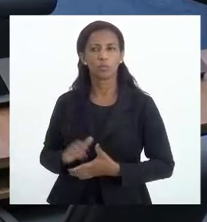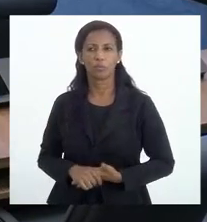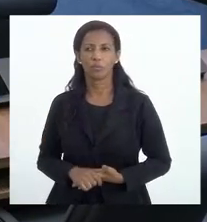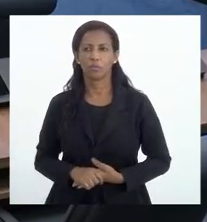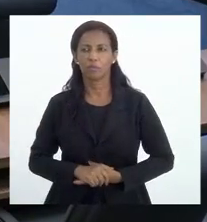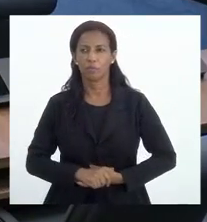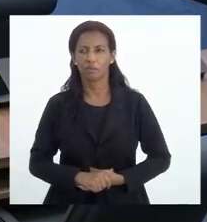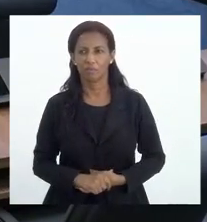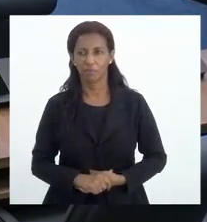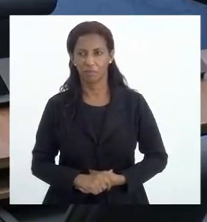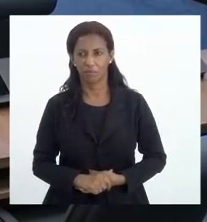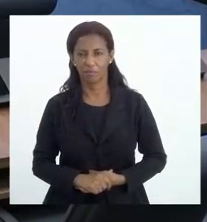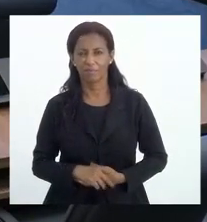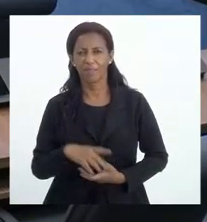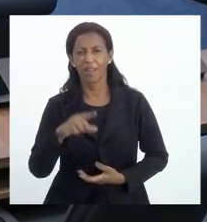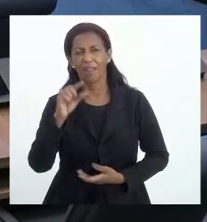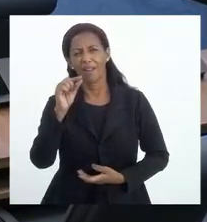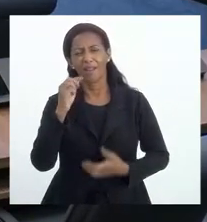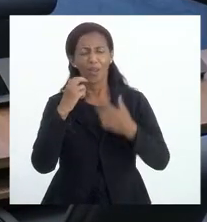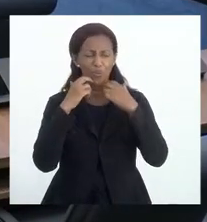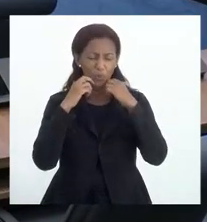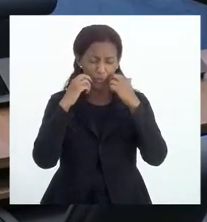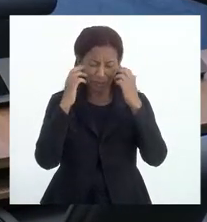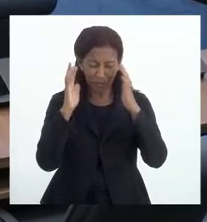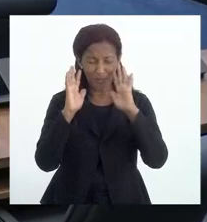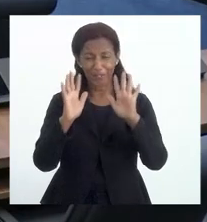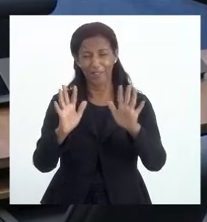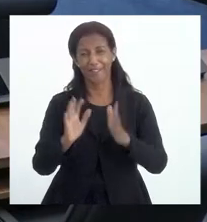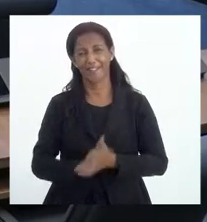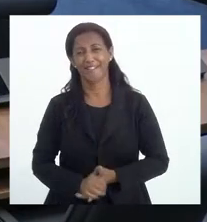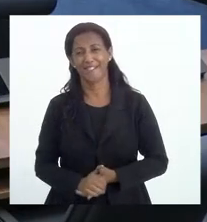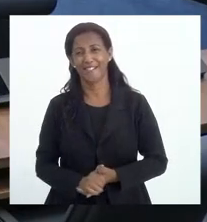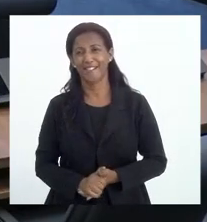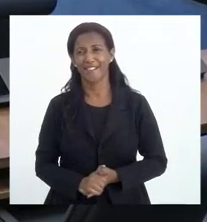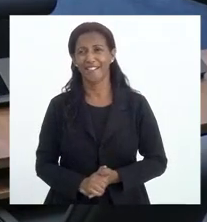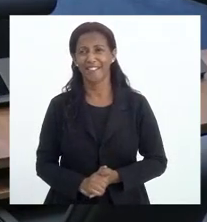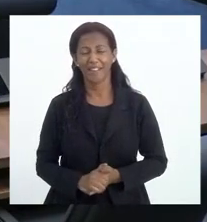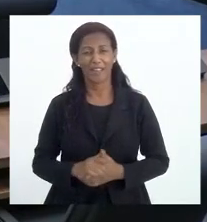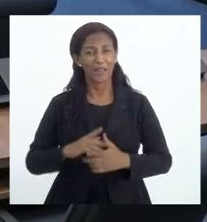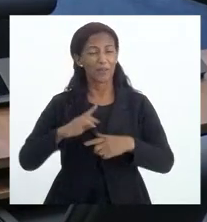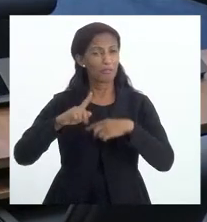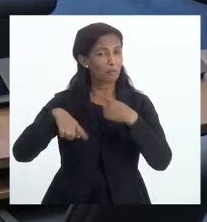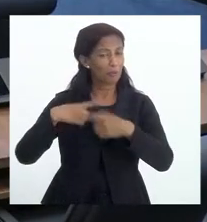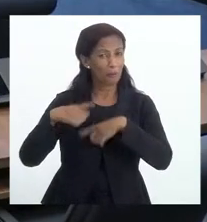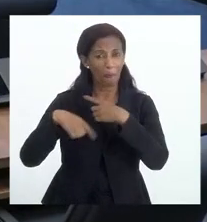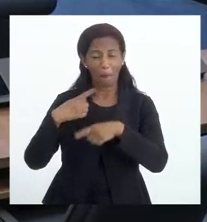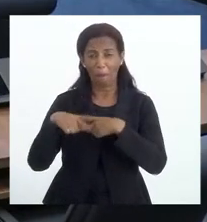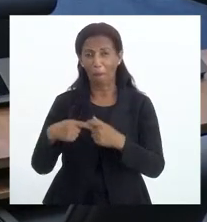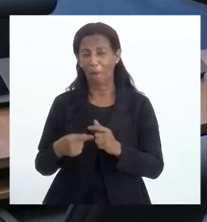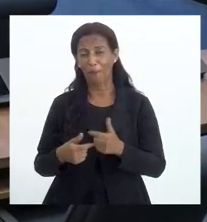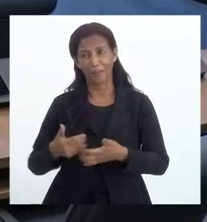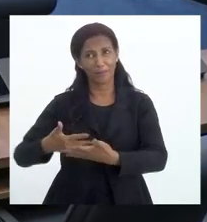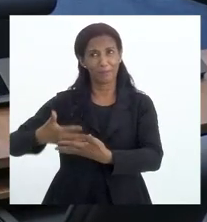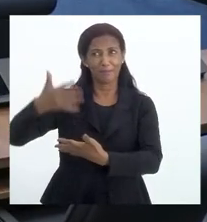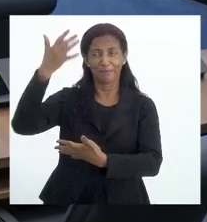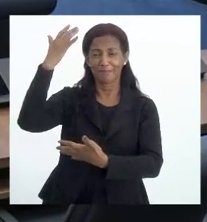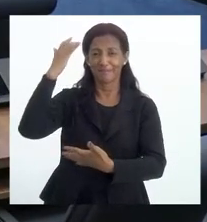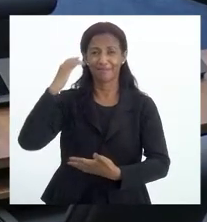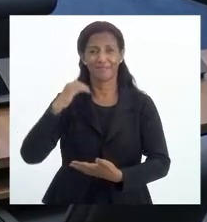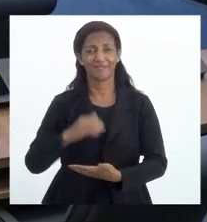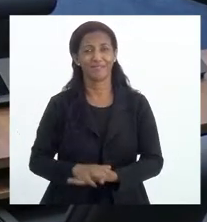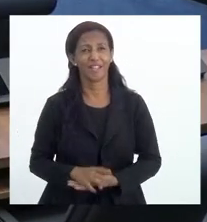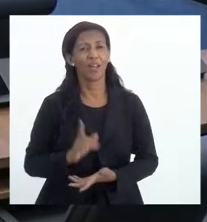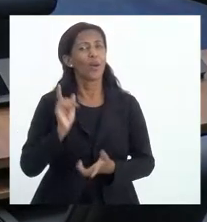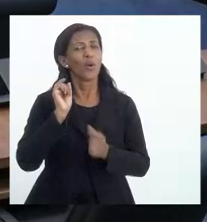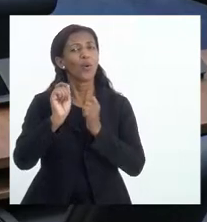Pessoal, eu fico com um pouquinho de vergonha, que eu não sou assim não, viu? Mas eu estou muito enrolado com essa apresentação. O que, que